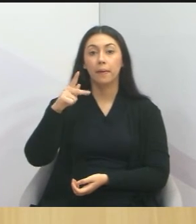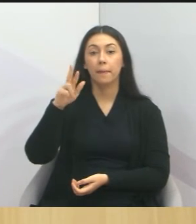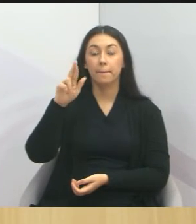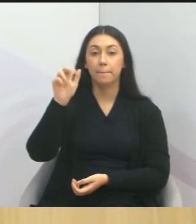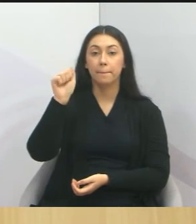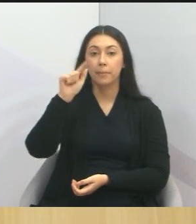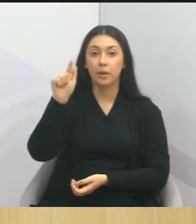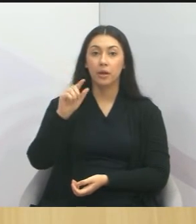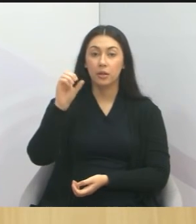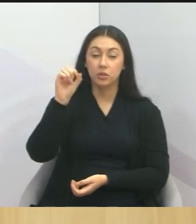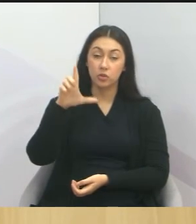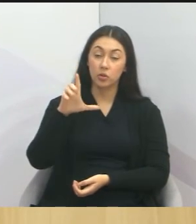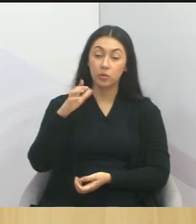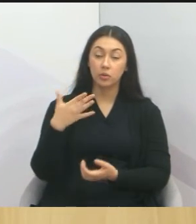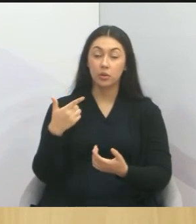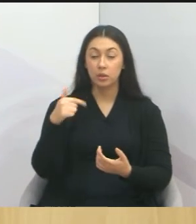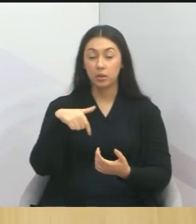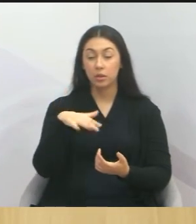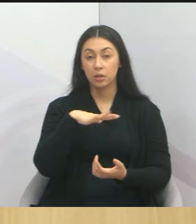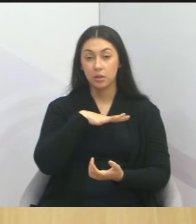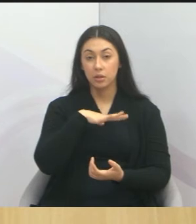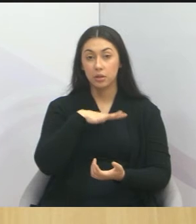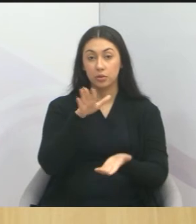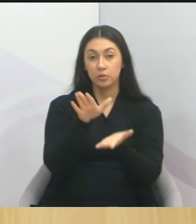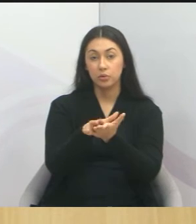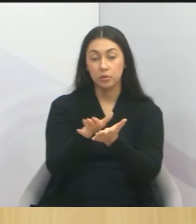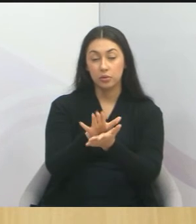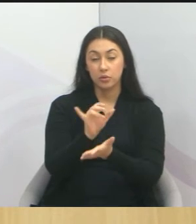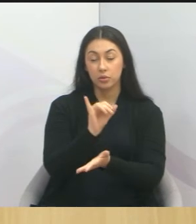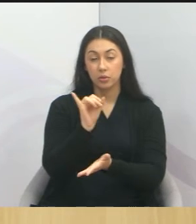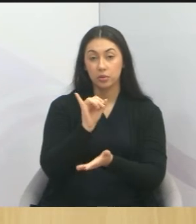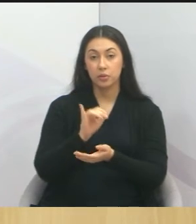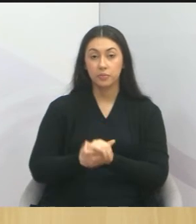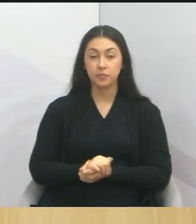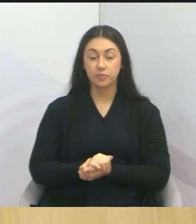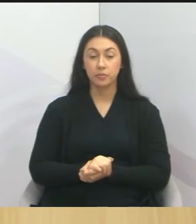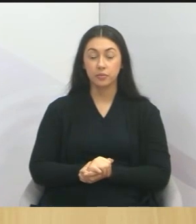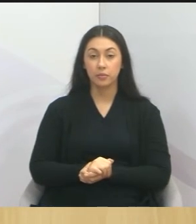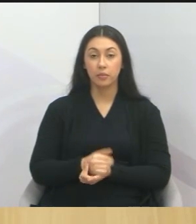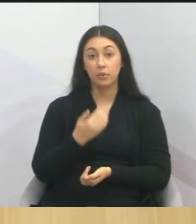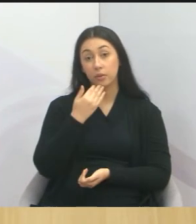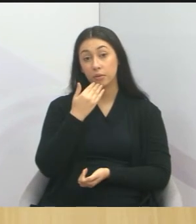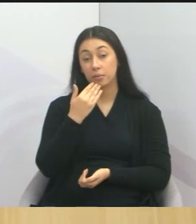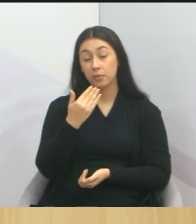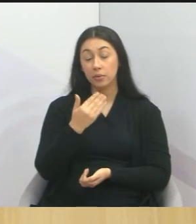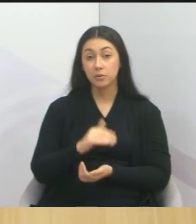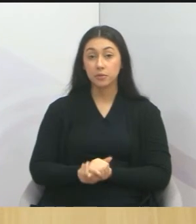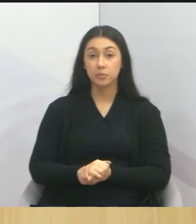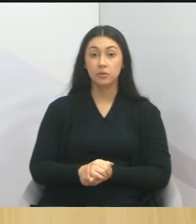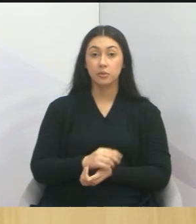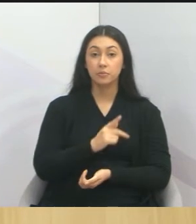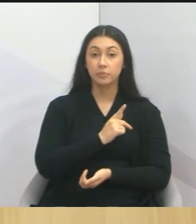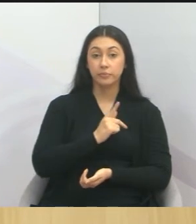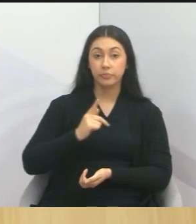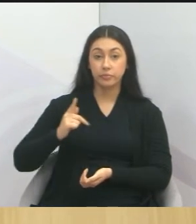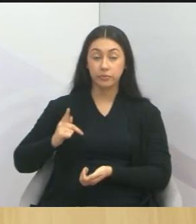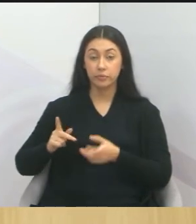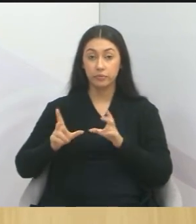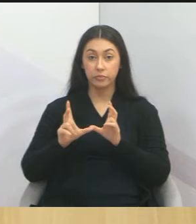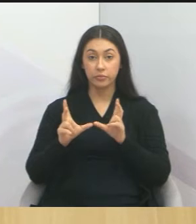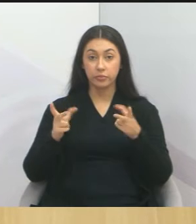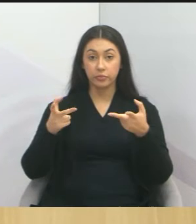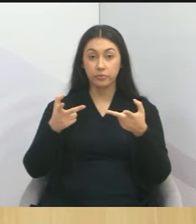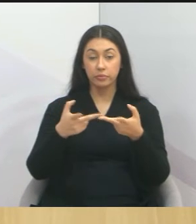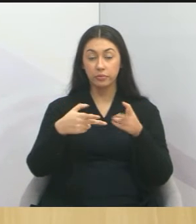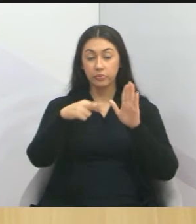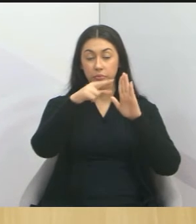especificamente na farmácia Cidade e nas unidades básicas de saúde do município em queremos a excelentíssima senhora Presidente